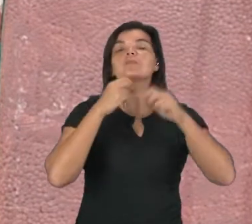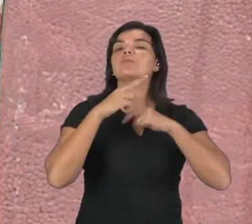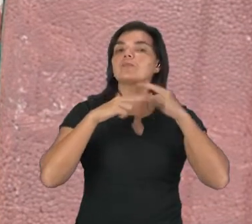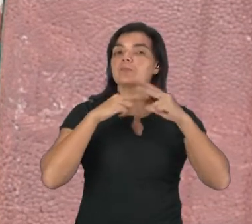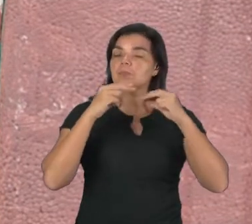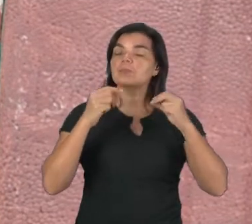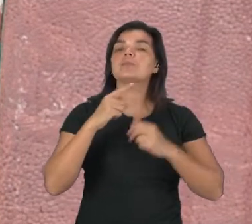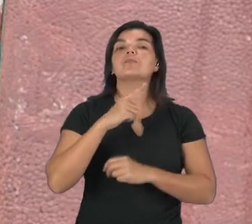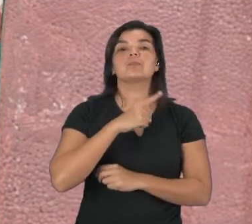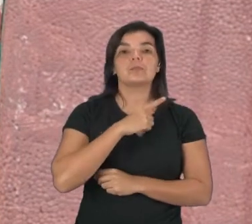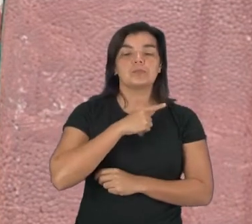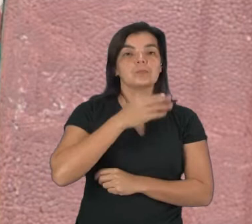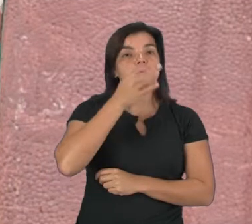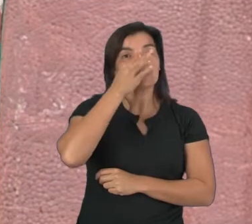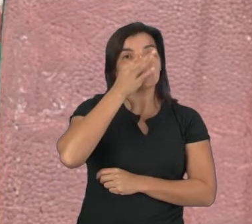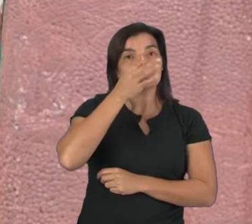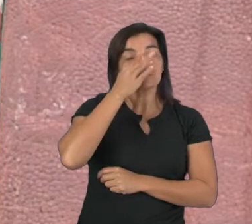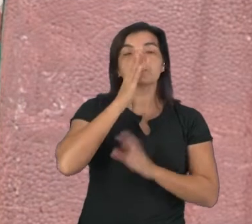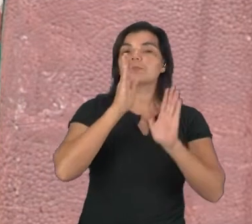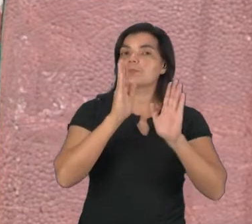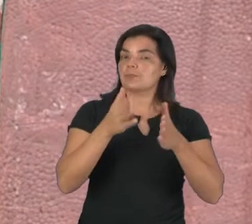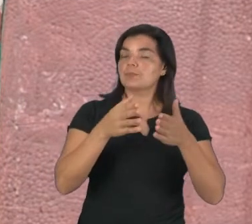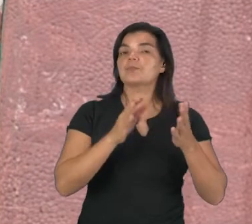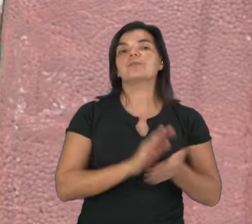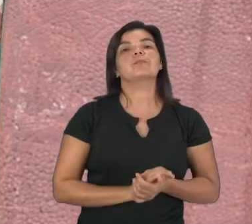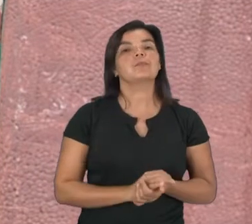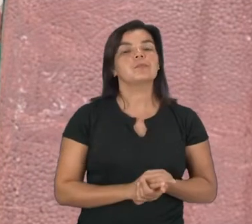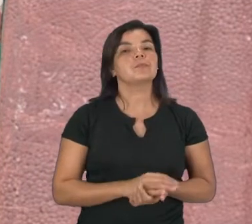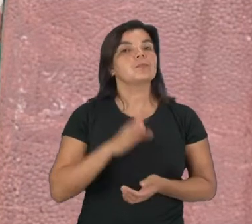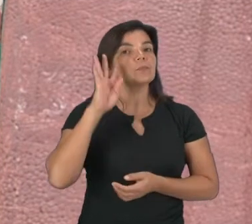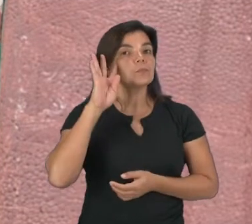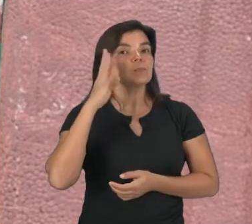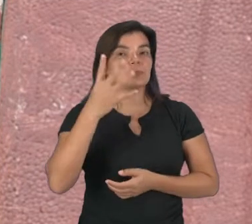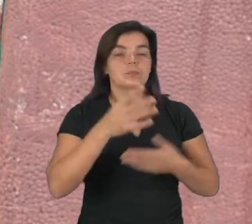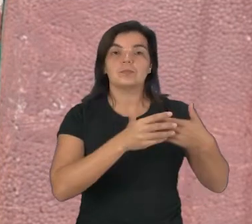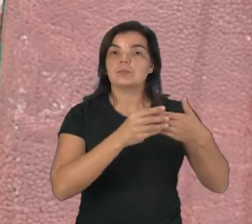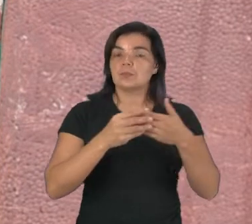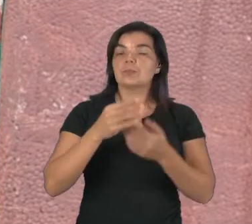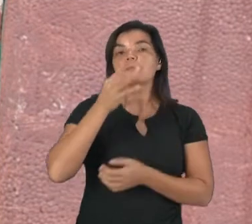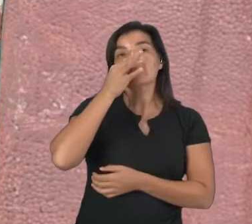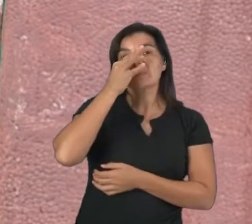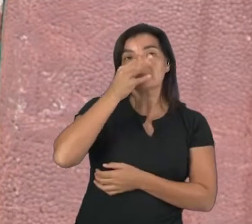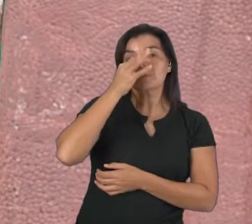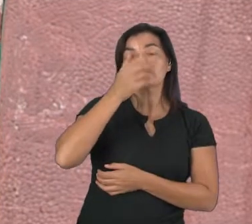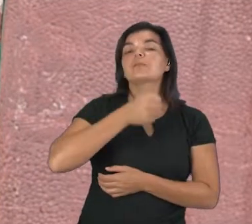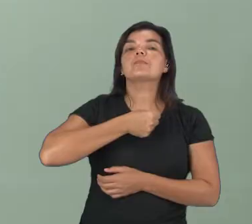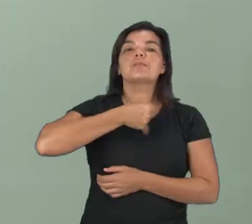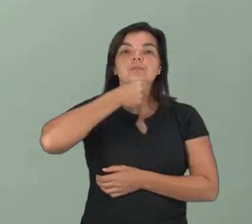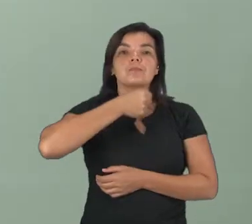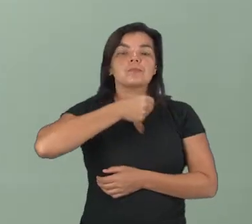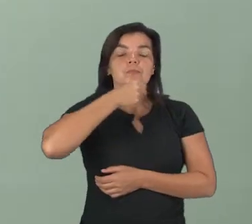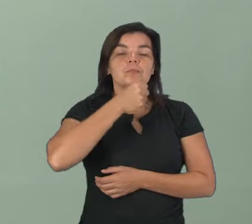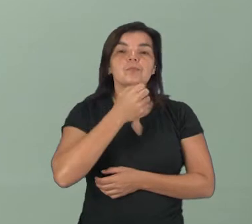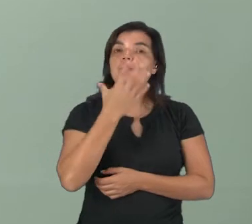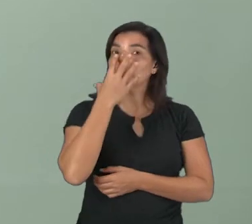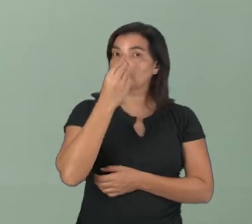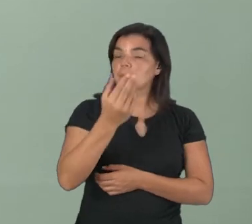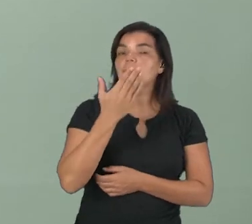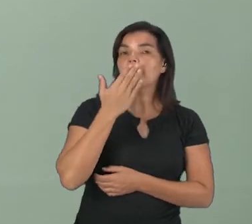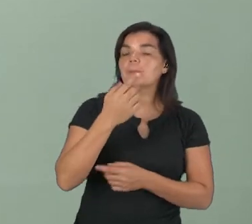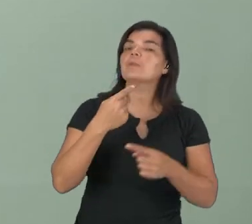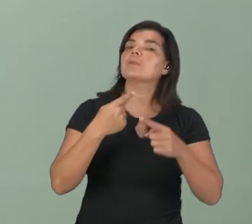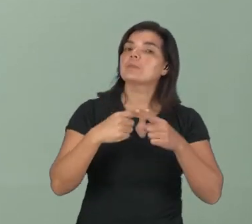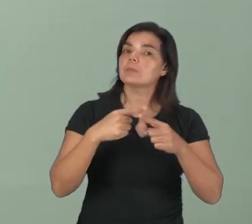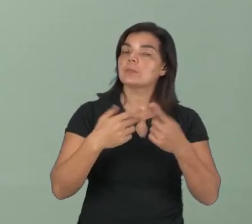flores. Já que a Chapeuzinho Vermelho resolveu levar flores para a vovó, que o lobo pediu,